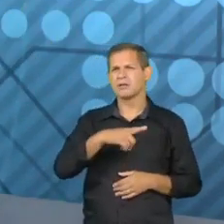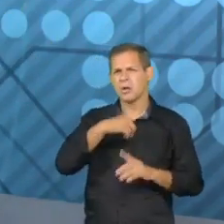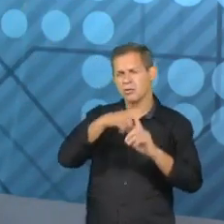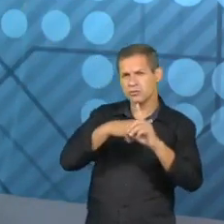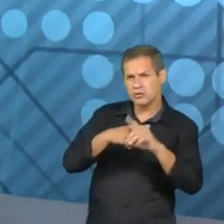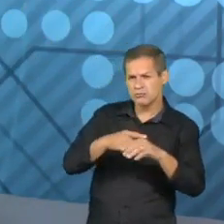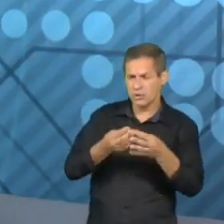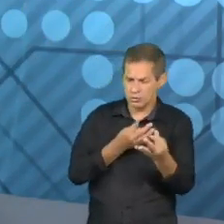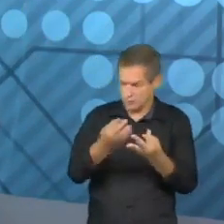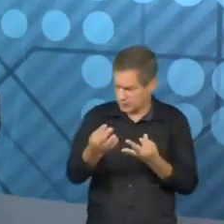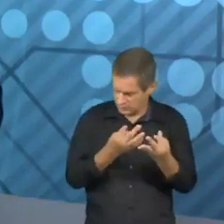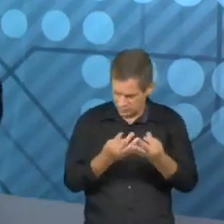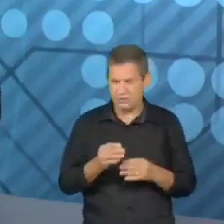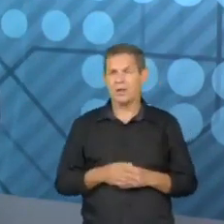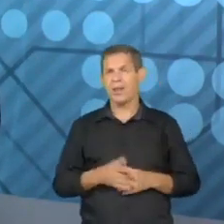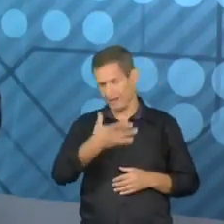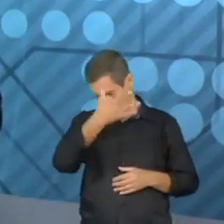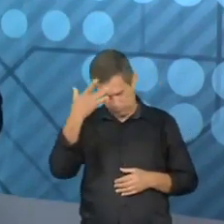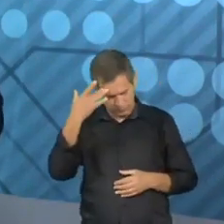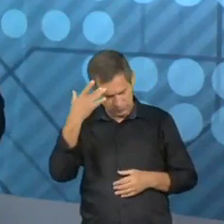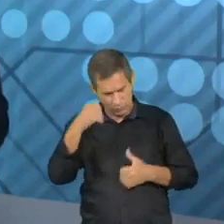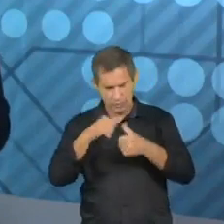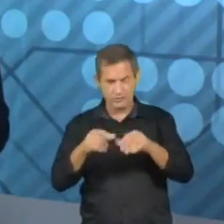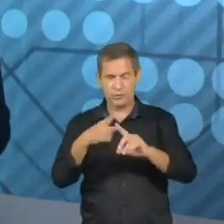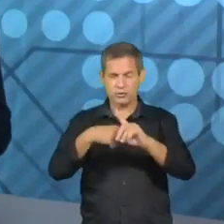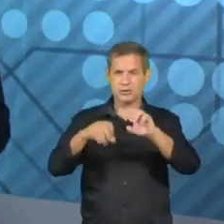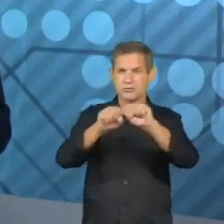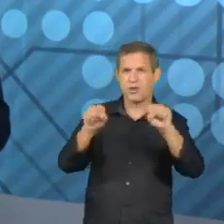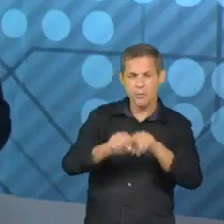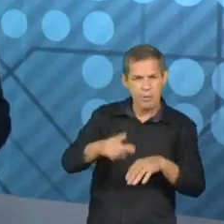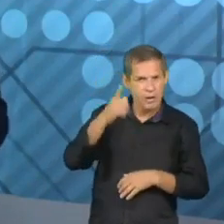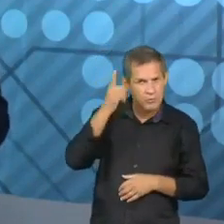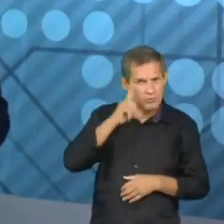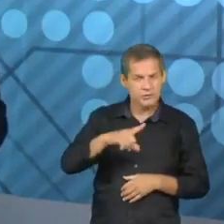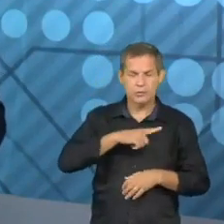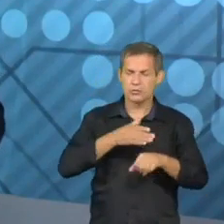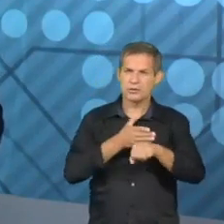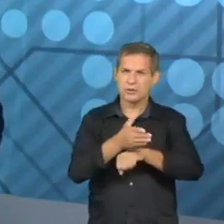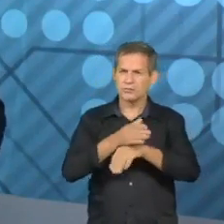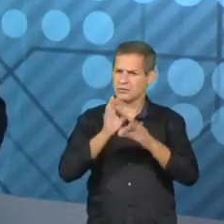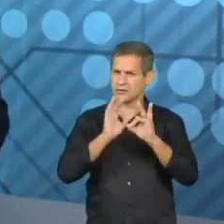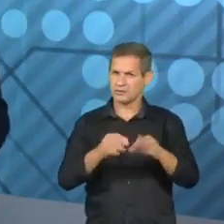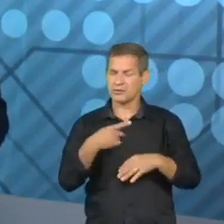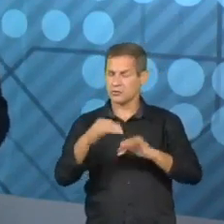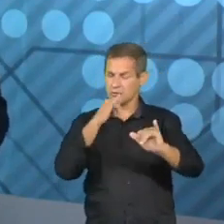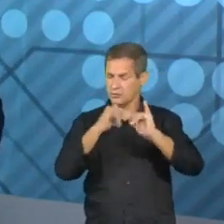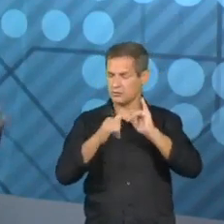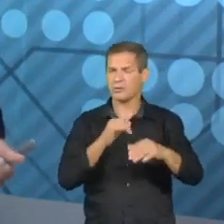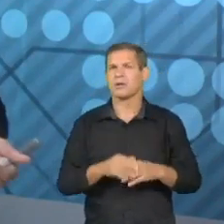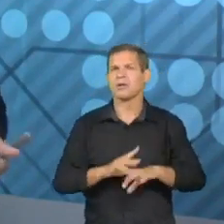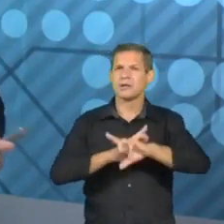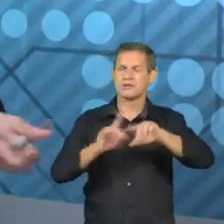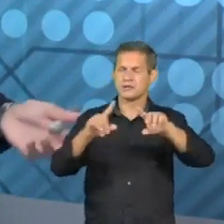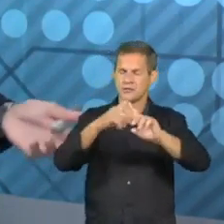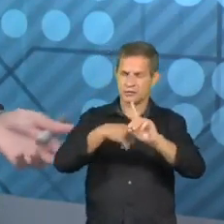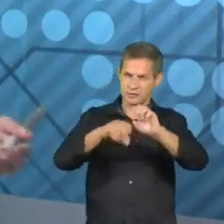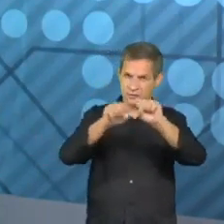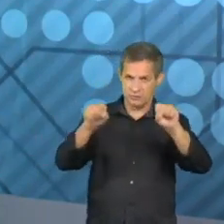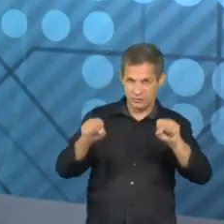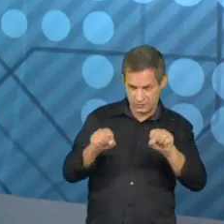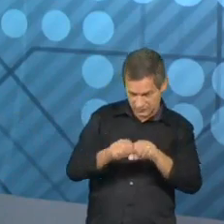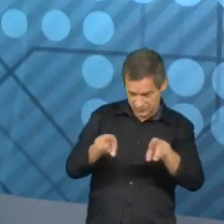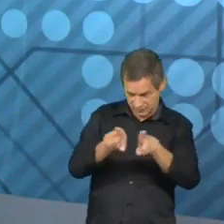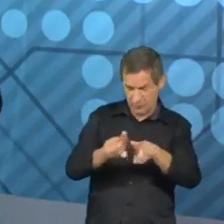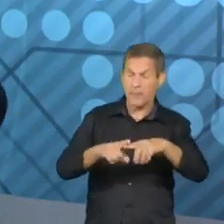de tratamento, a pessoa que está em algum tipo de sistema consiga ter o acesso da sua informação nos outros tipos de sistema